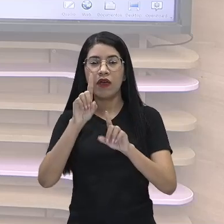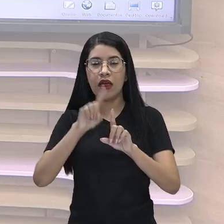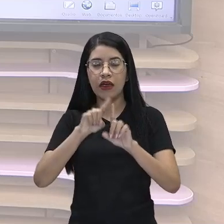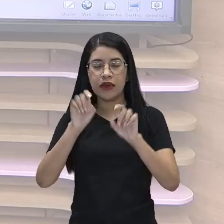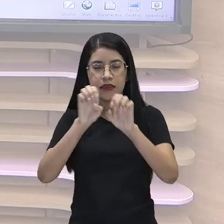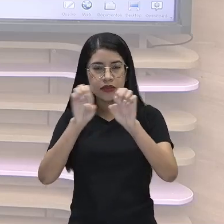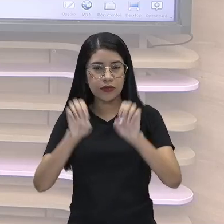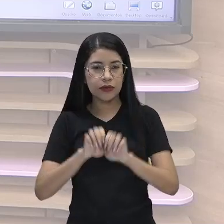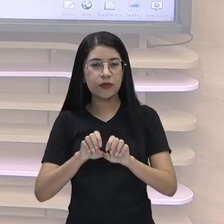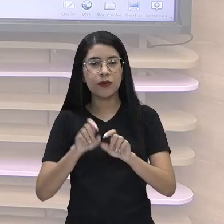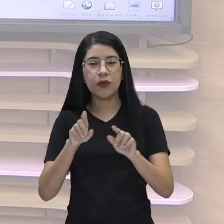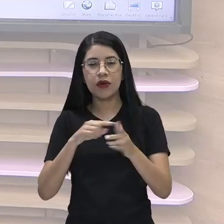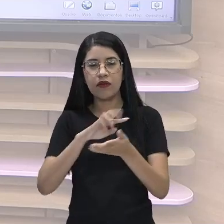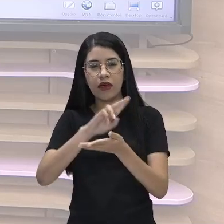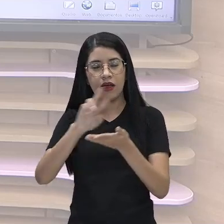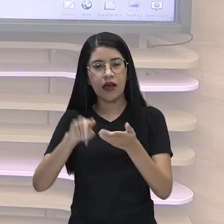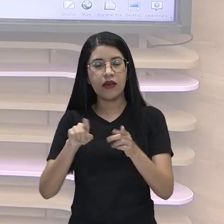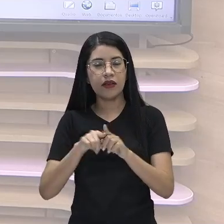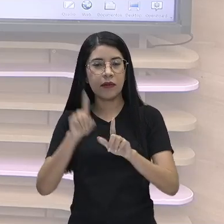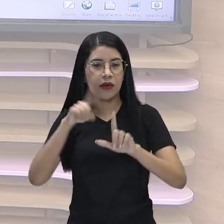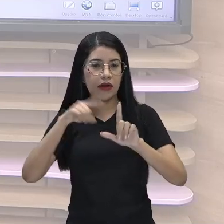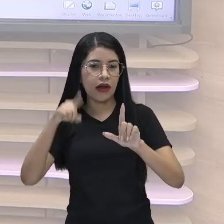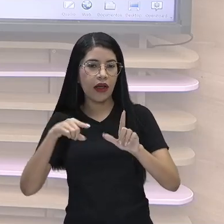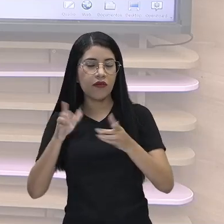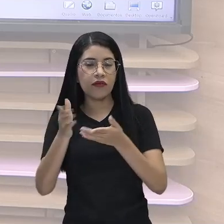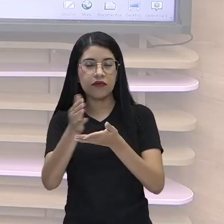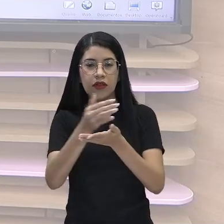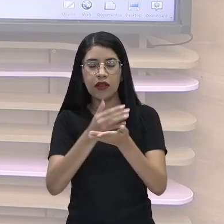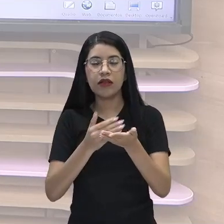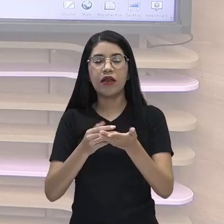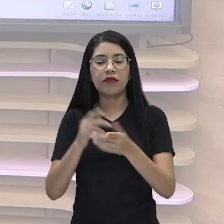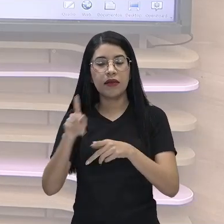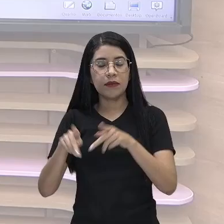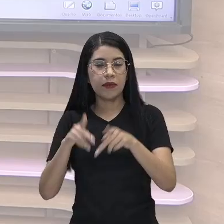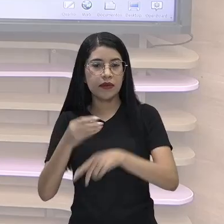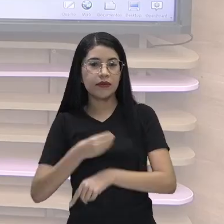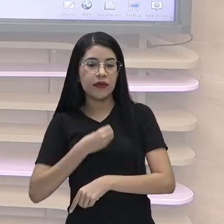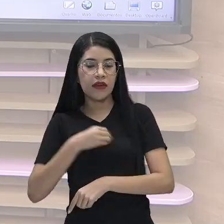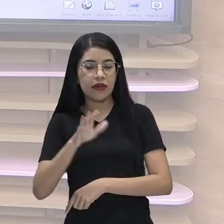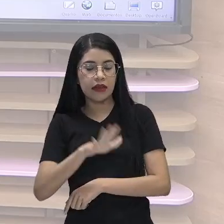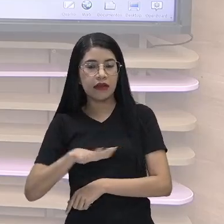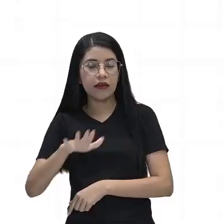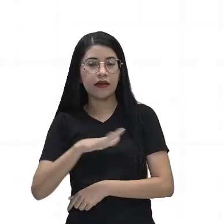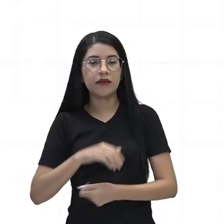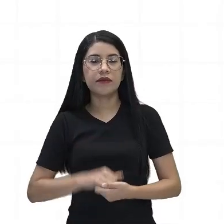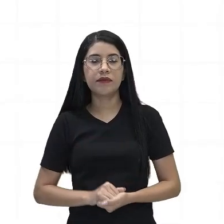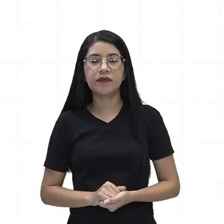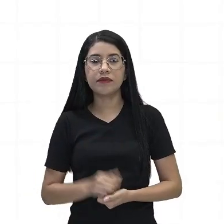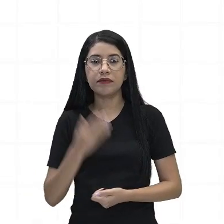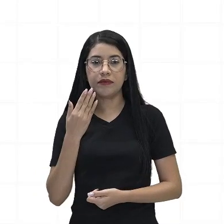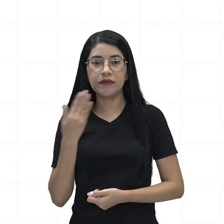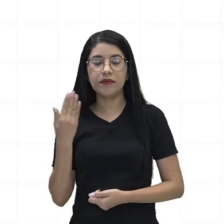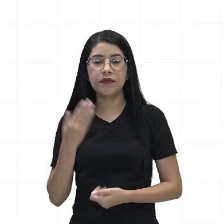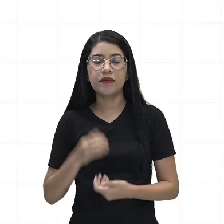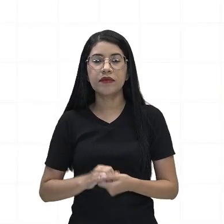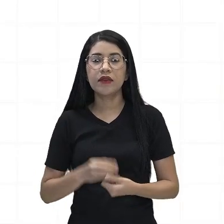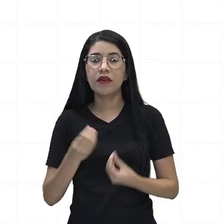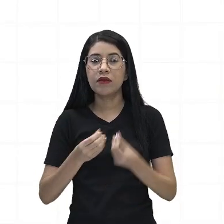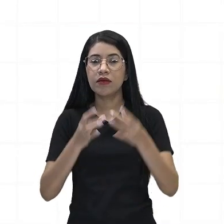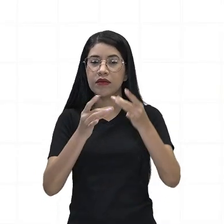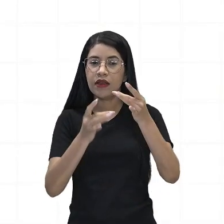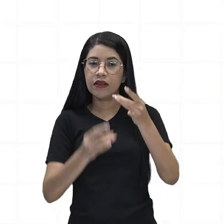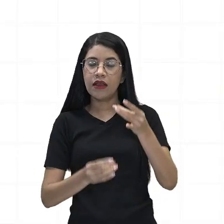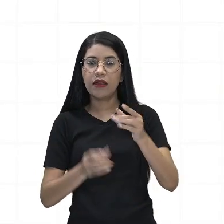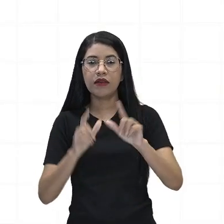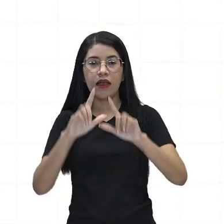os mapas com todas as informações que são coletadas ali da população. Vamos agora ao textinho com relação a essa pirâmide.